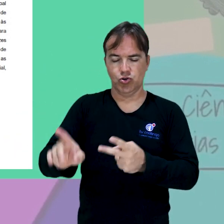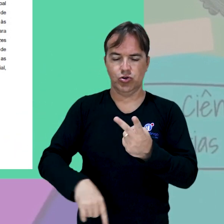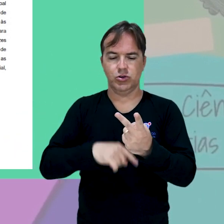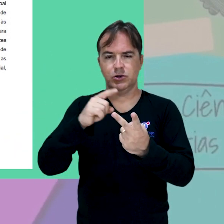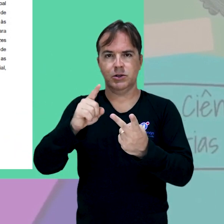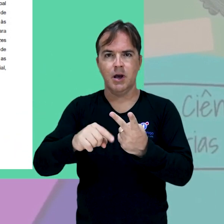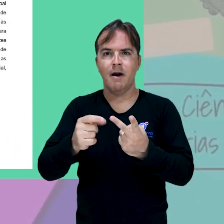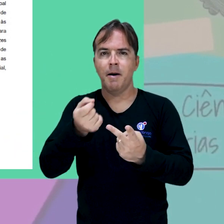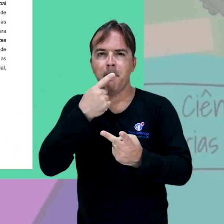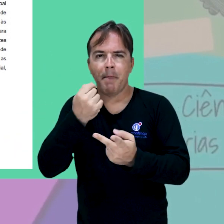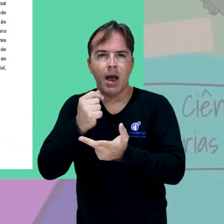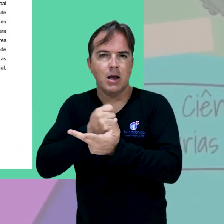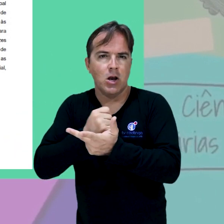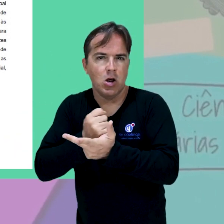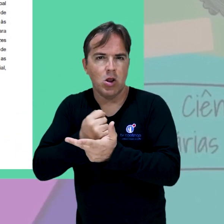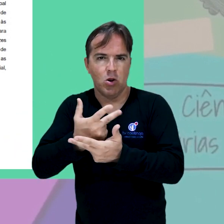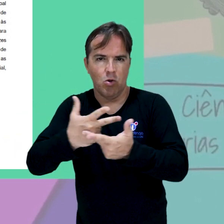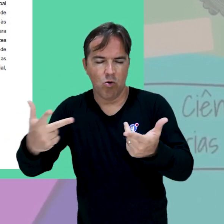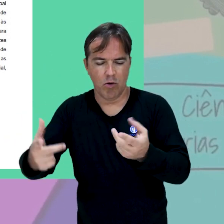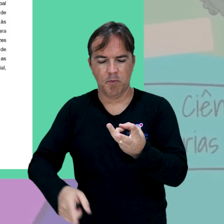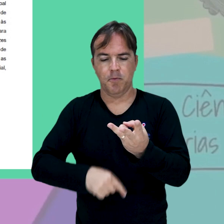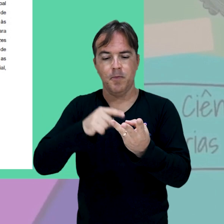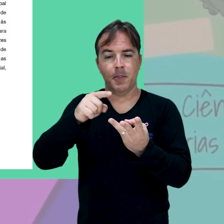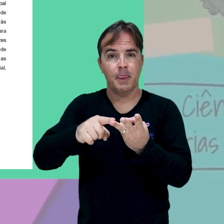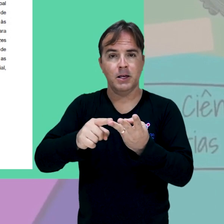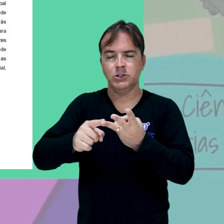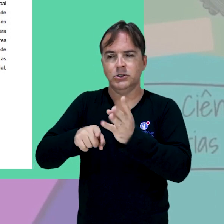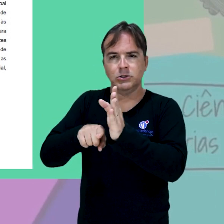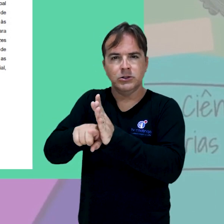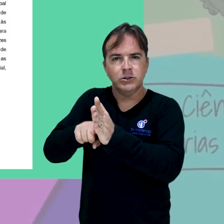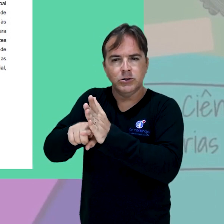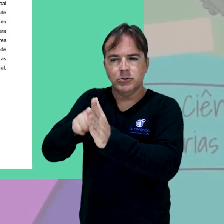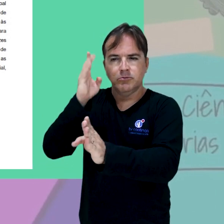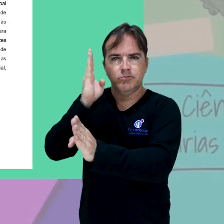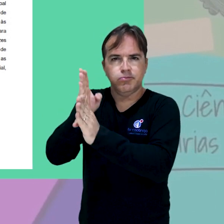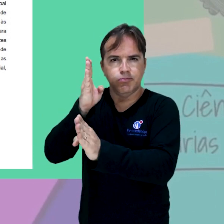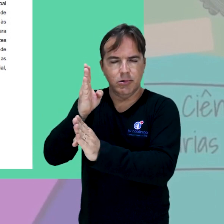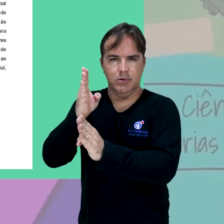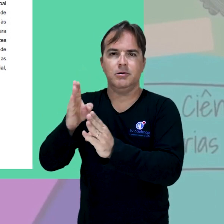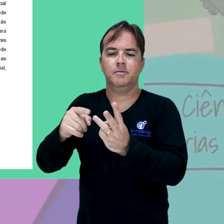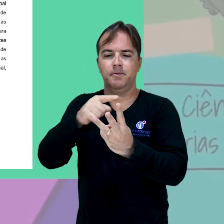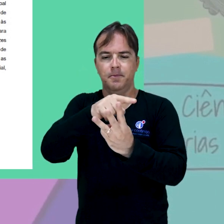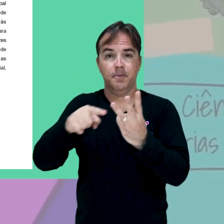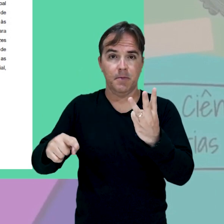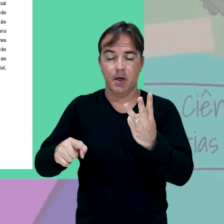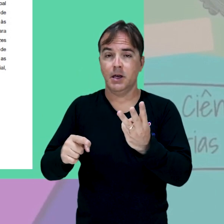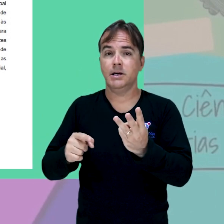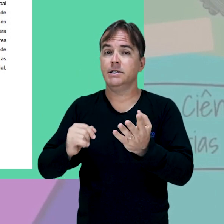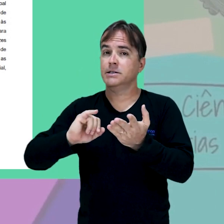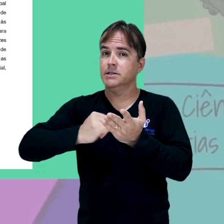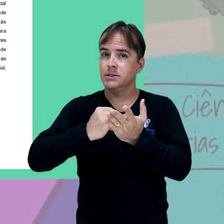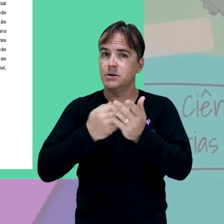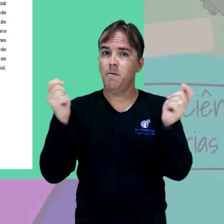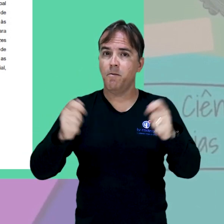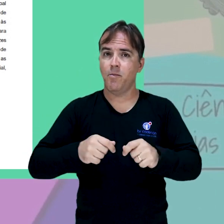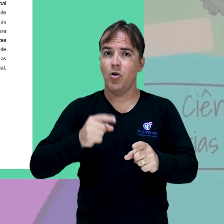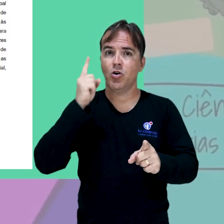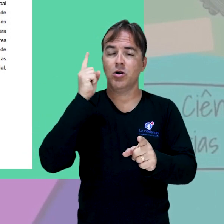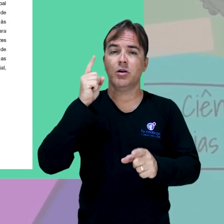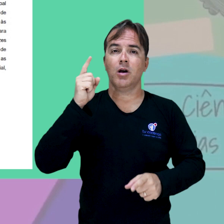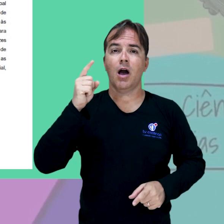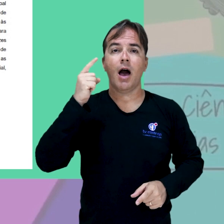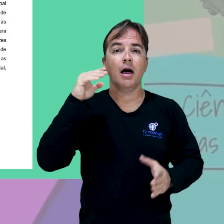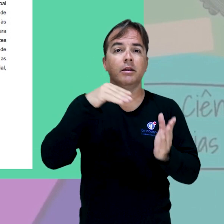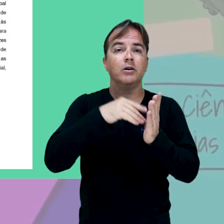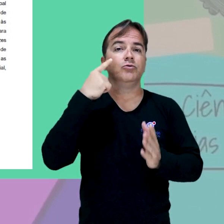Fármacos e Medicamentos e Fisiopatologia, Diagnóstico e Terapêutica. As inscrições podem ser realizadas até